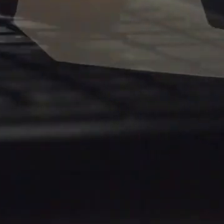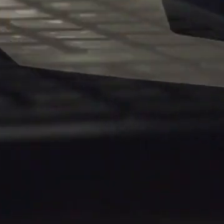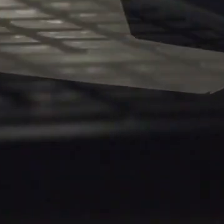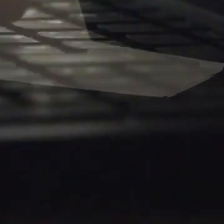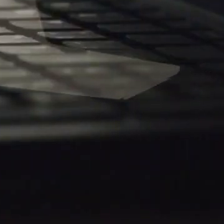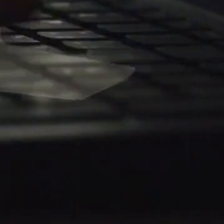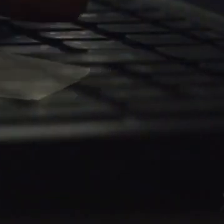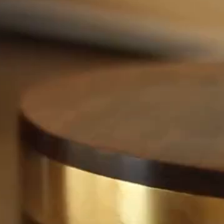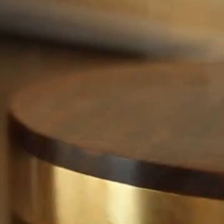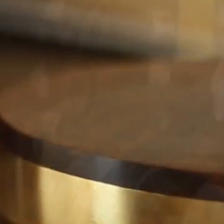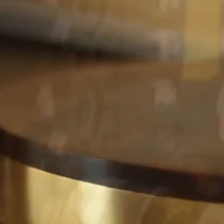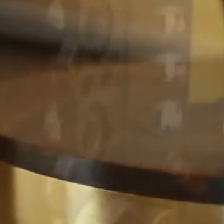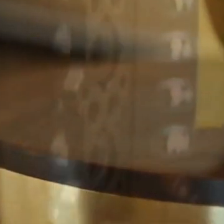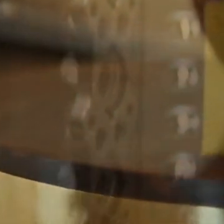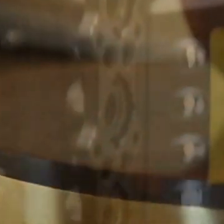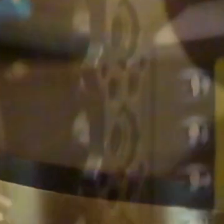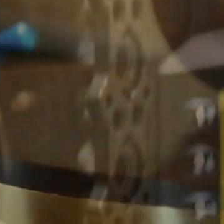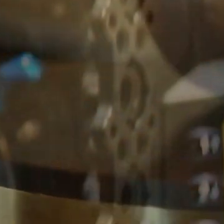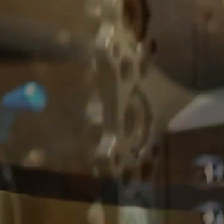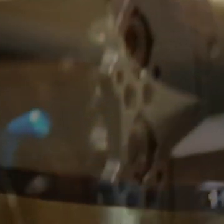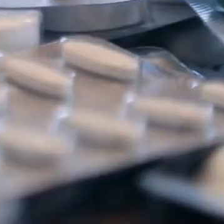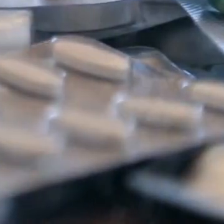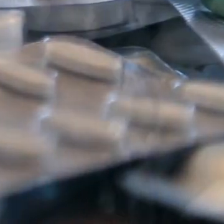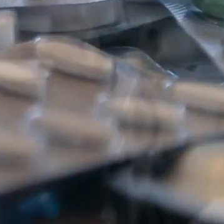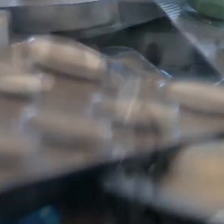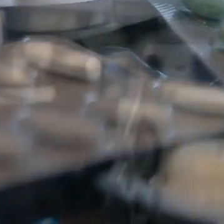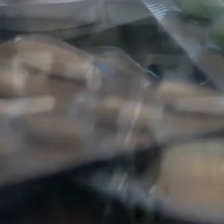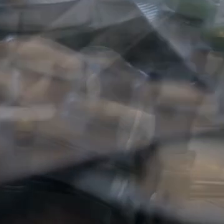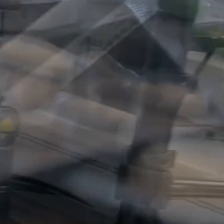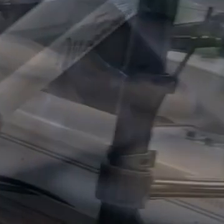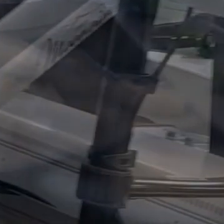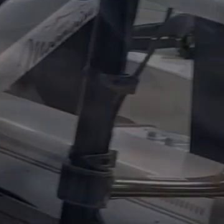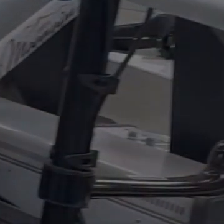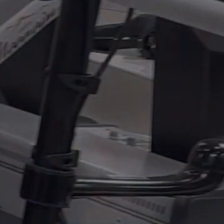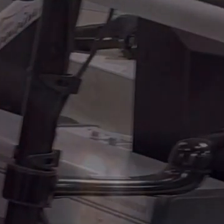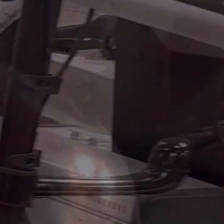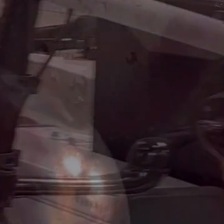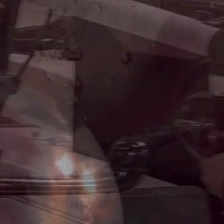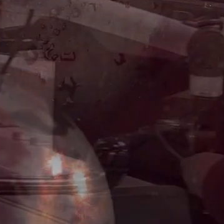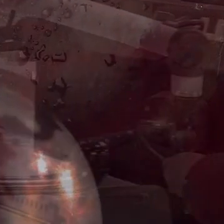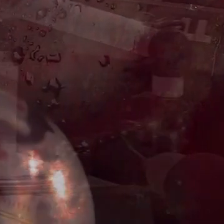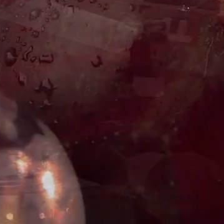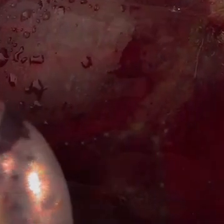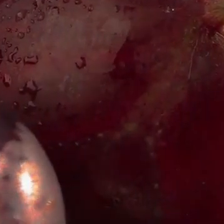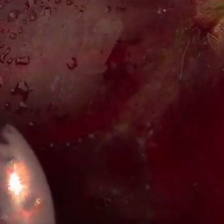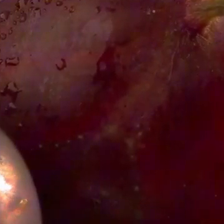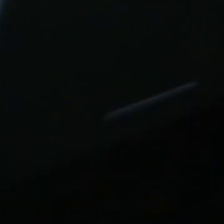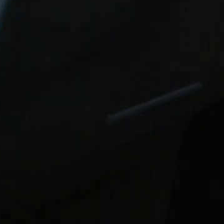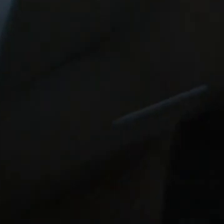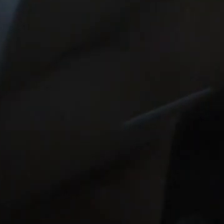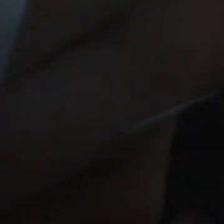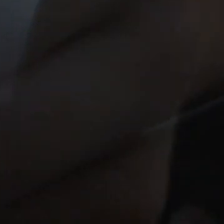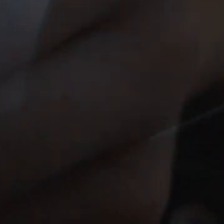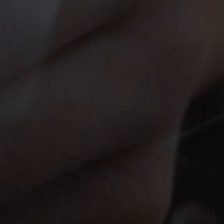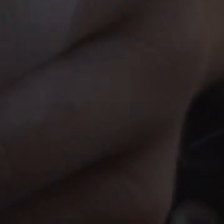Está entrando no ar. Você precisa saber. Muitas dicas para o seu dia a dia.